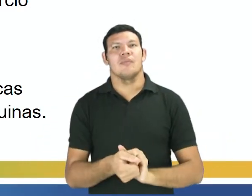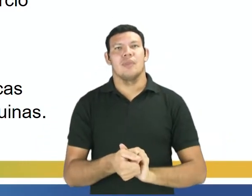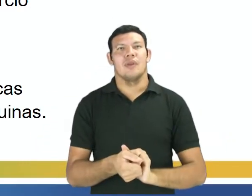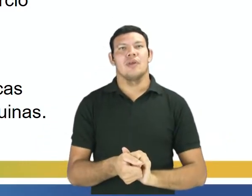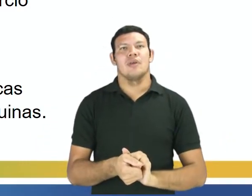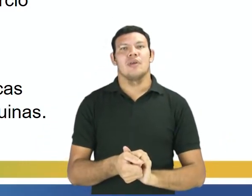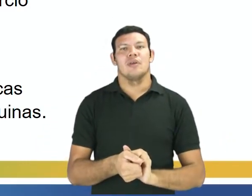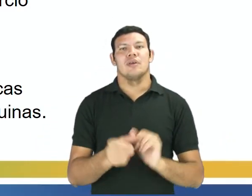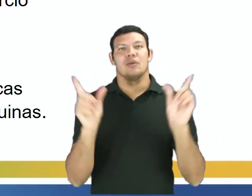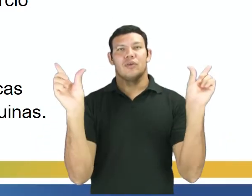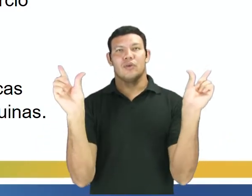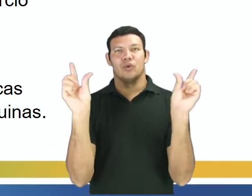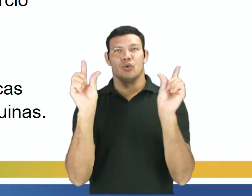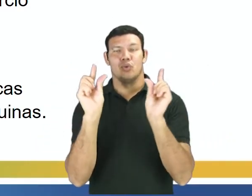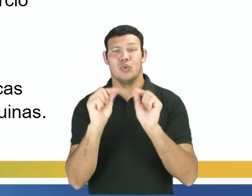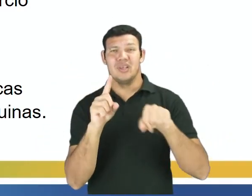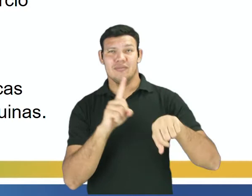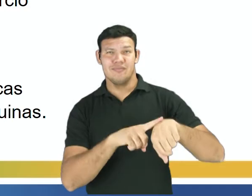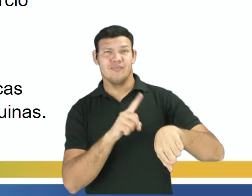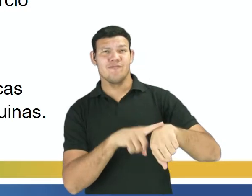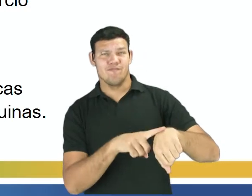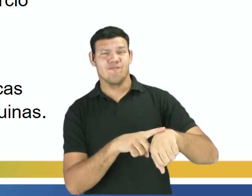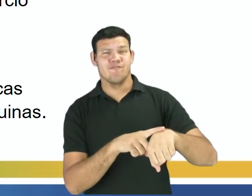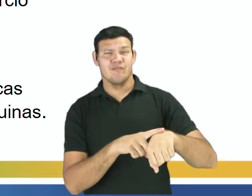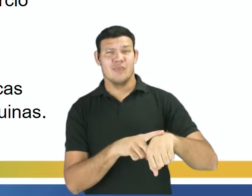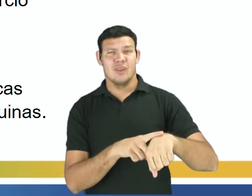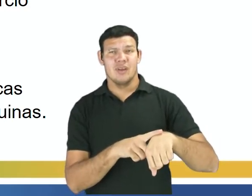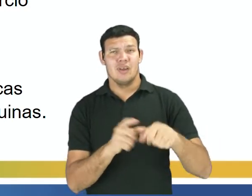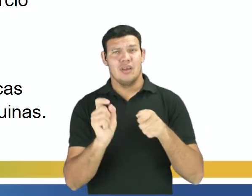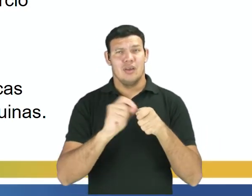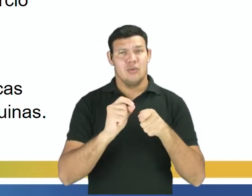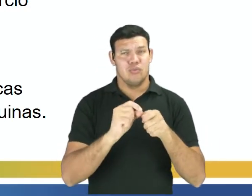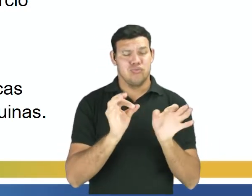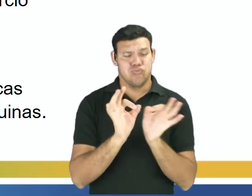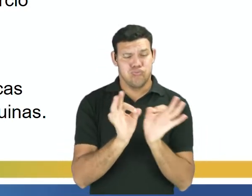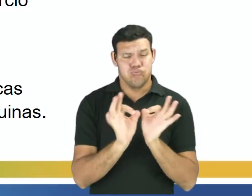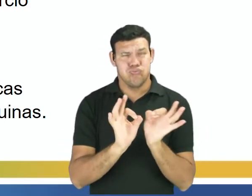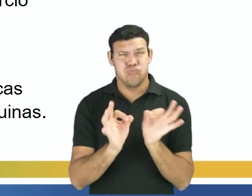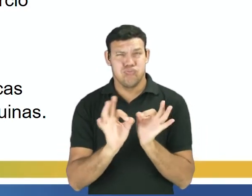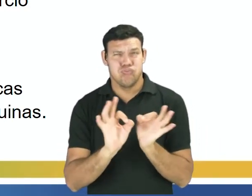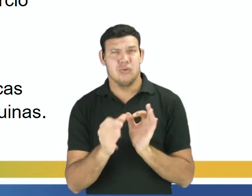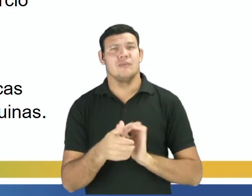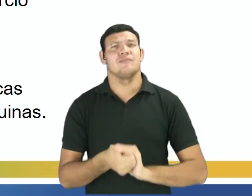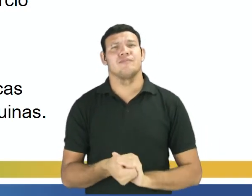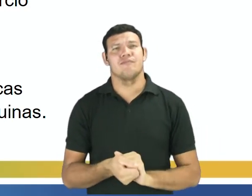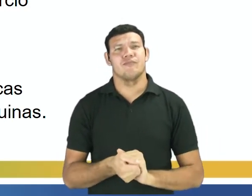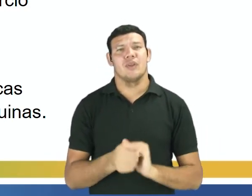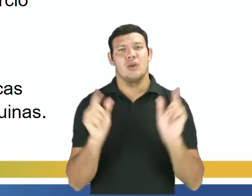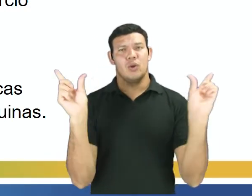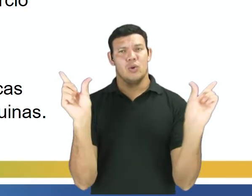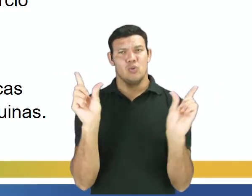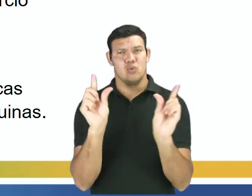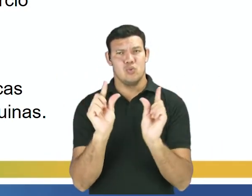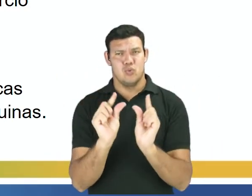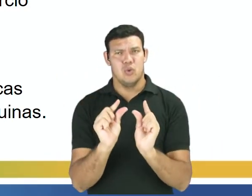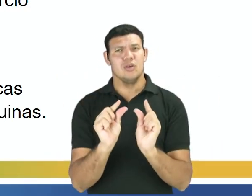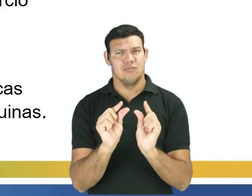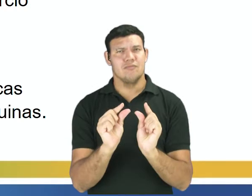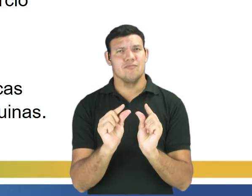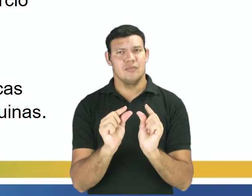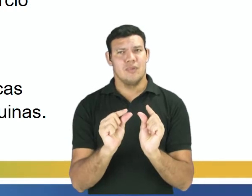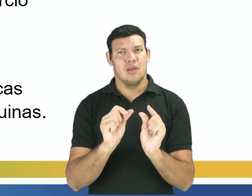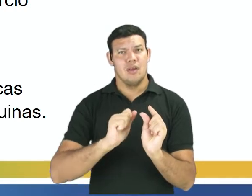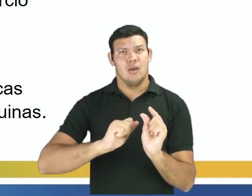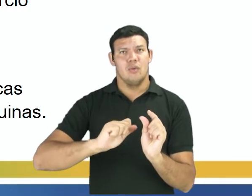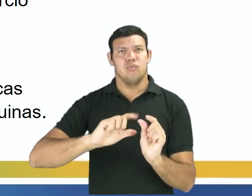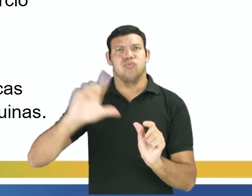produção, diminuição do tempo para produzir, consequentemente. Então, quando eu diminuo o tempo associado ao aumento da produção,